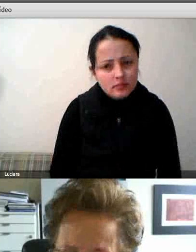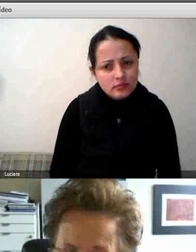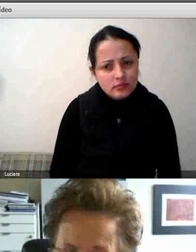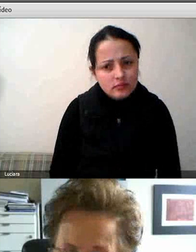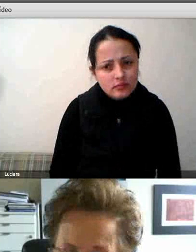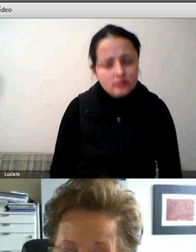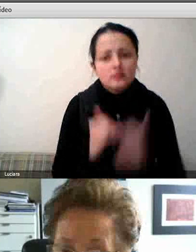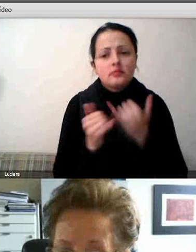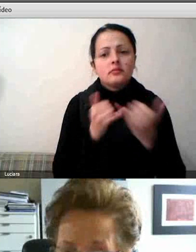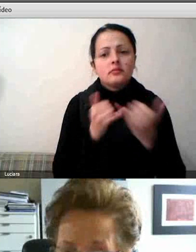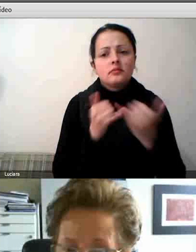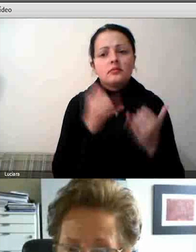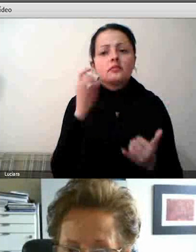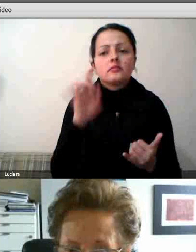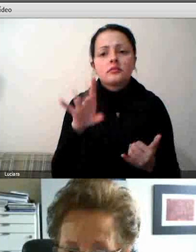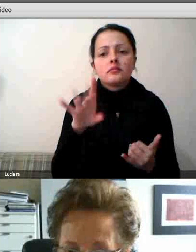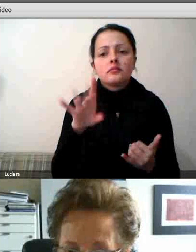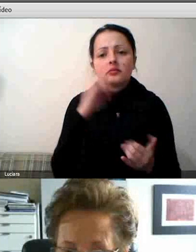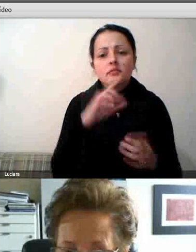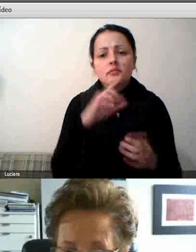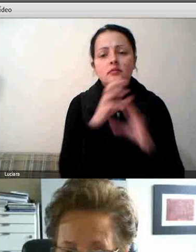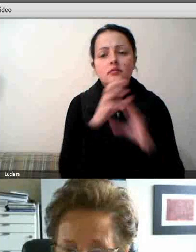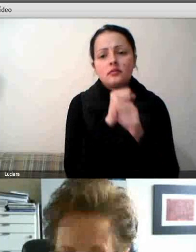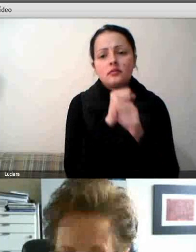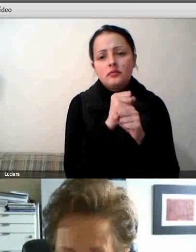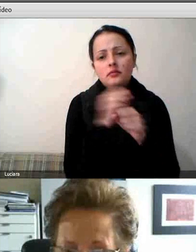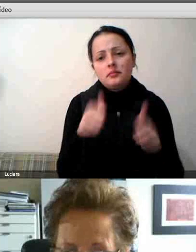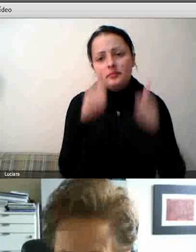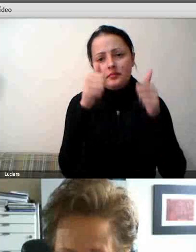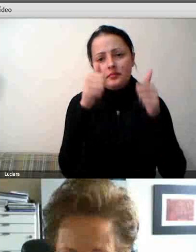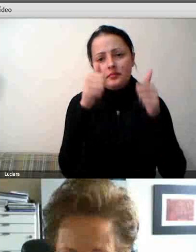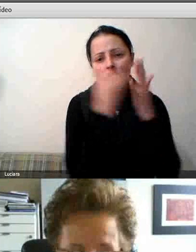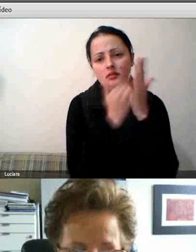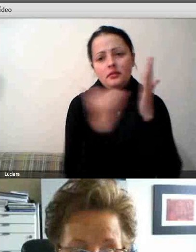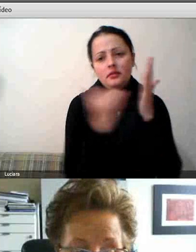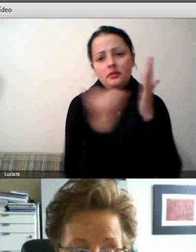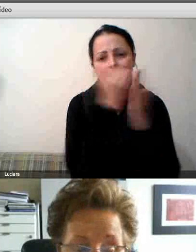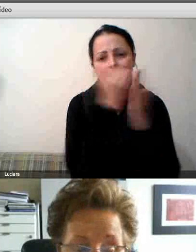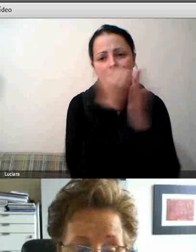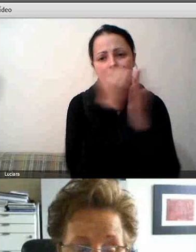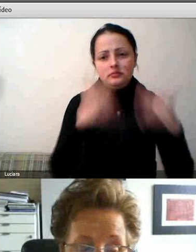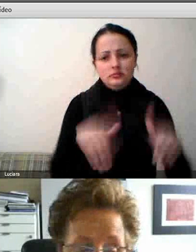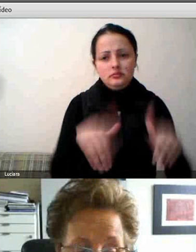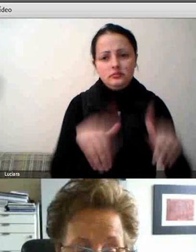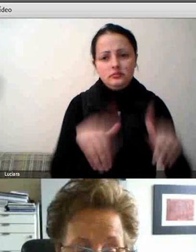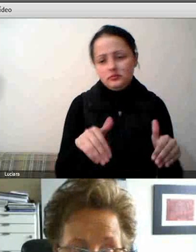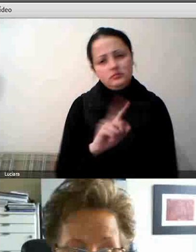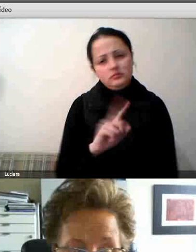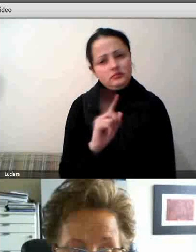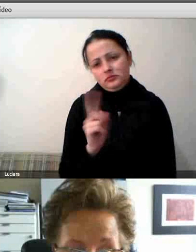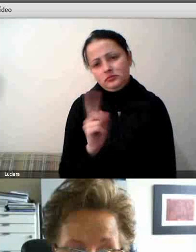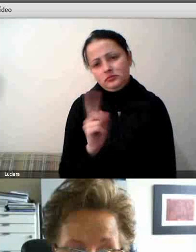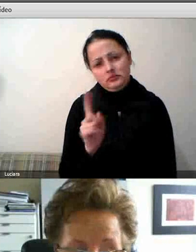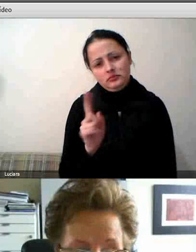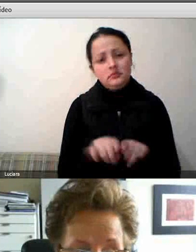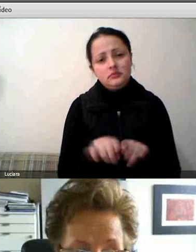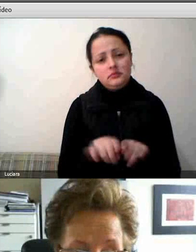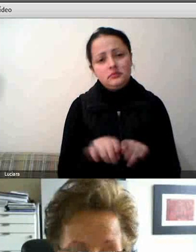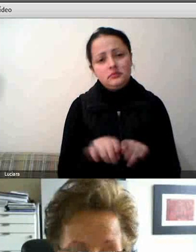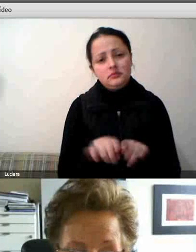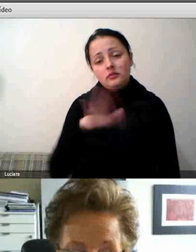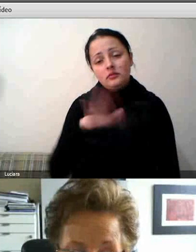retorno, eu recebo retorno da ação do outro. Então, é interagir. Então, como as tecnologias podem